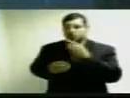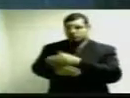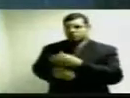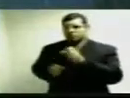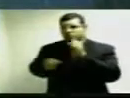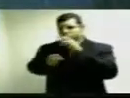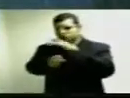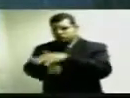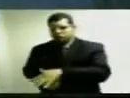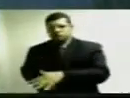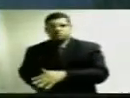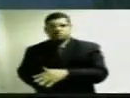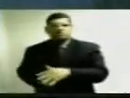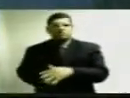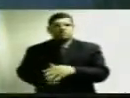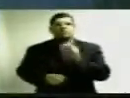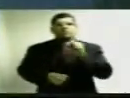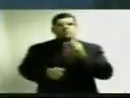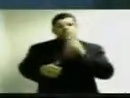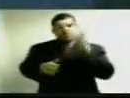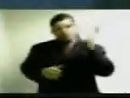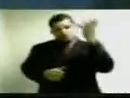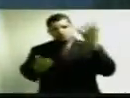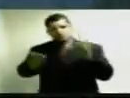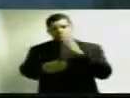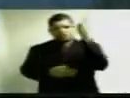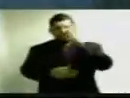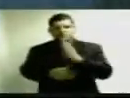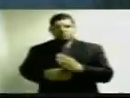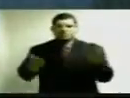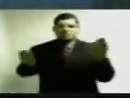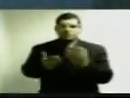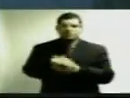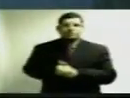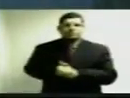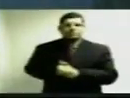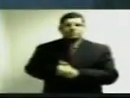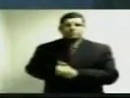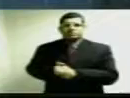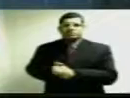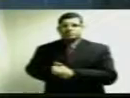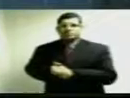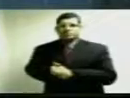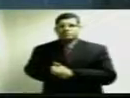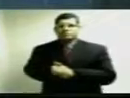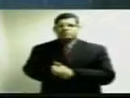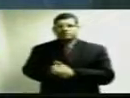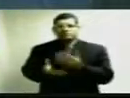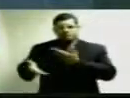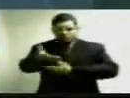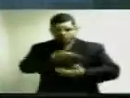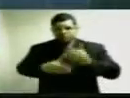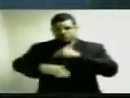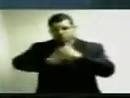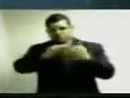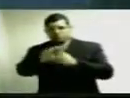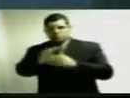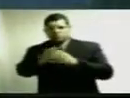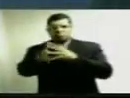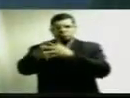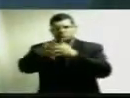o esvaziamento do que está acontecendo no país. No meio de toda